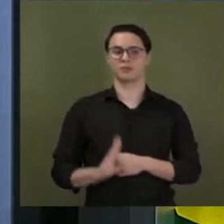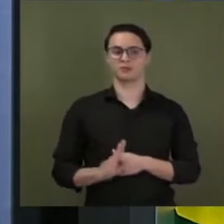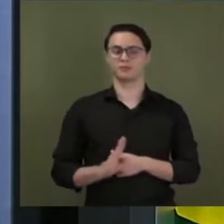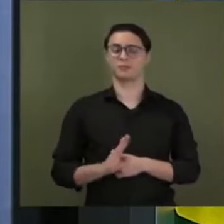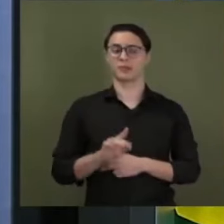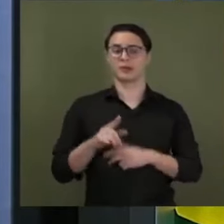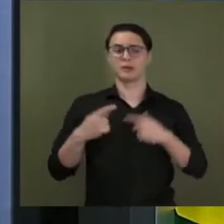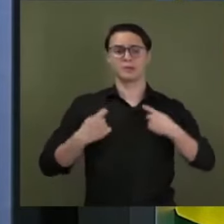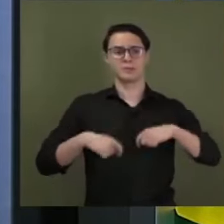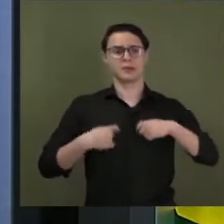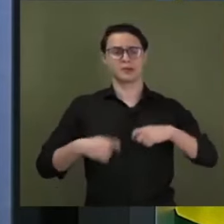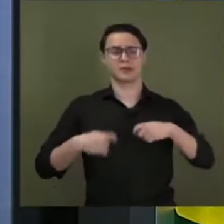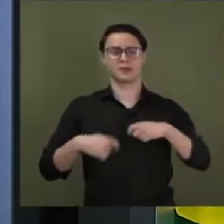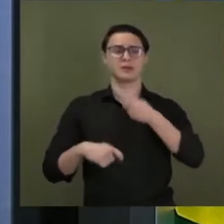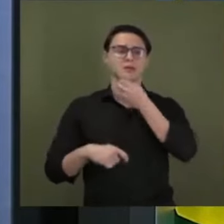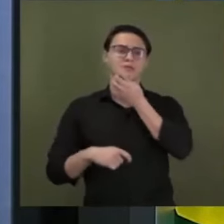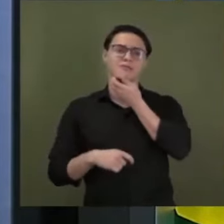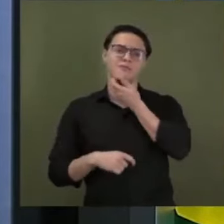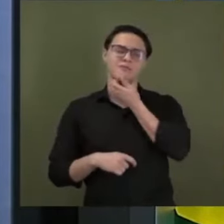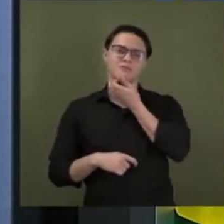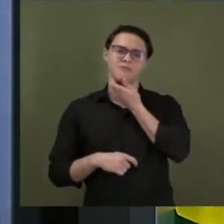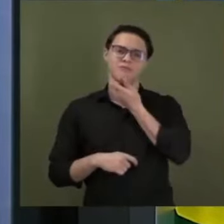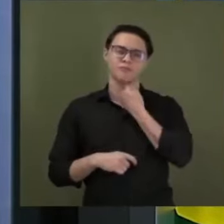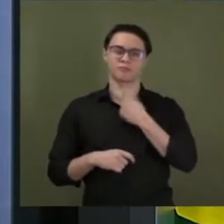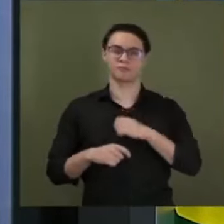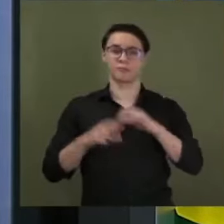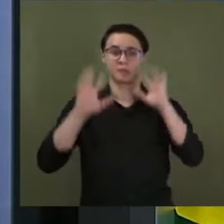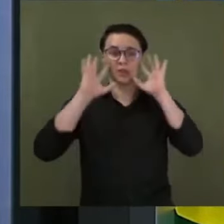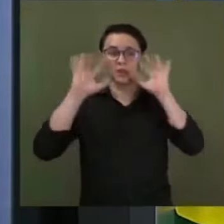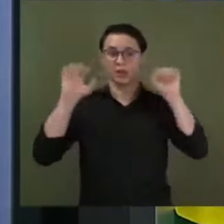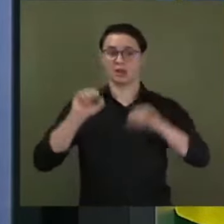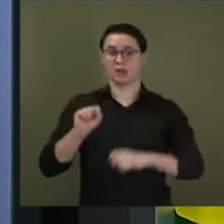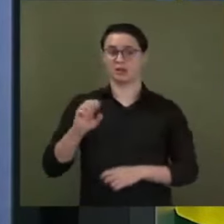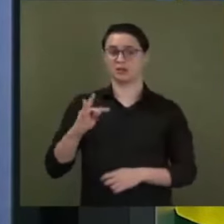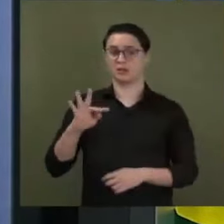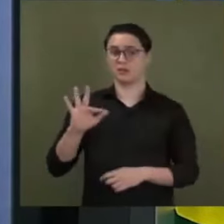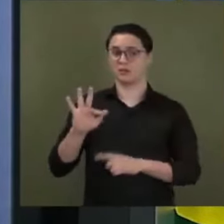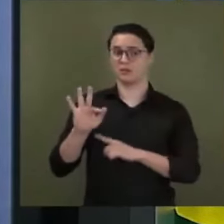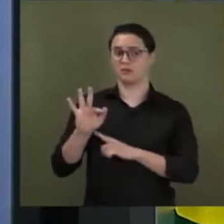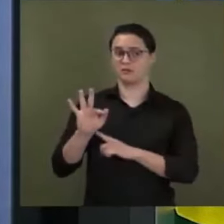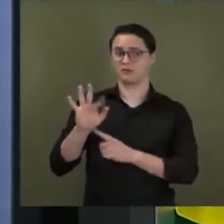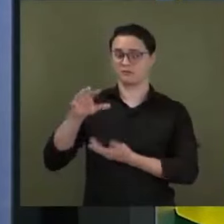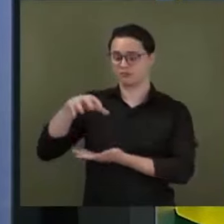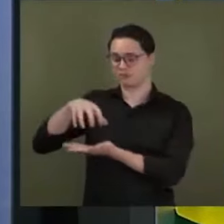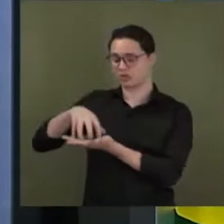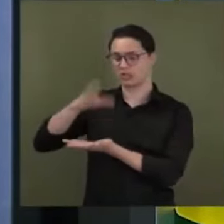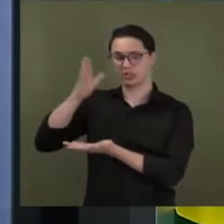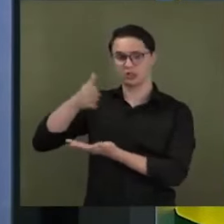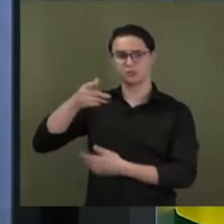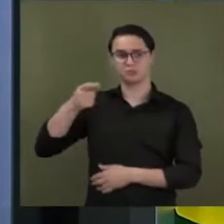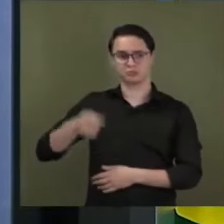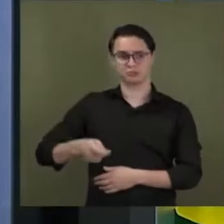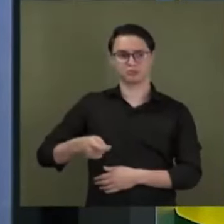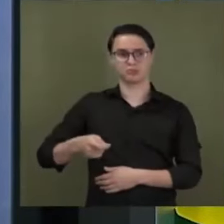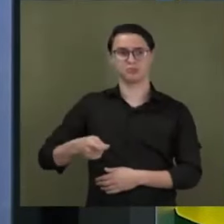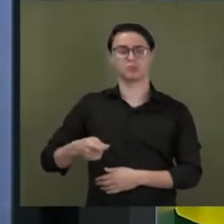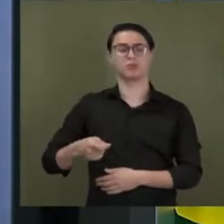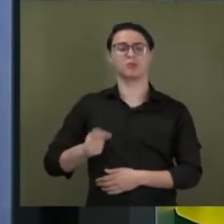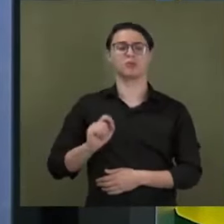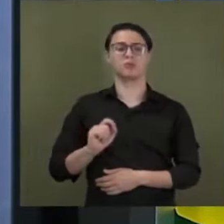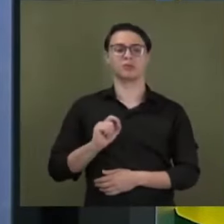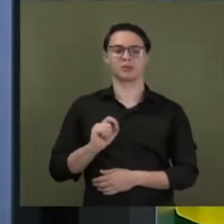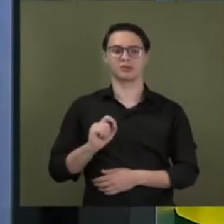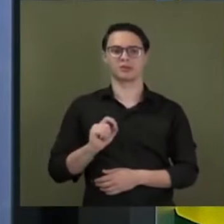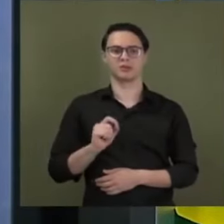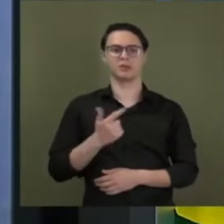preciso e os e o Supremo Tribunal Federal já adotou uma decisão que não há